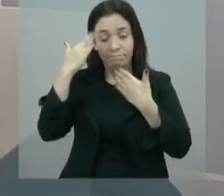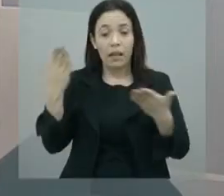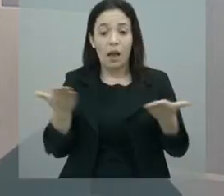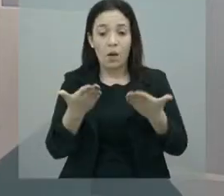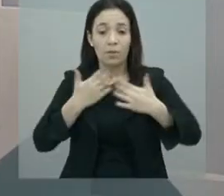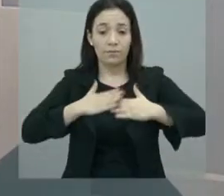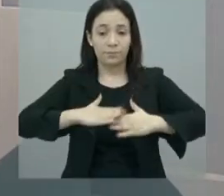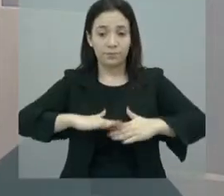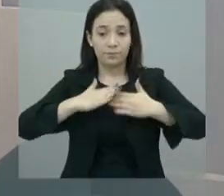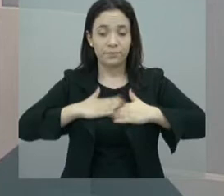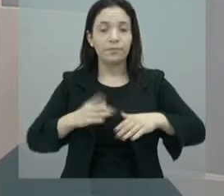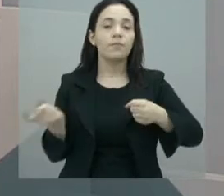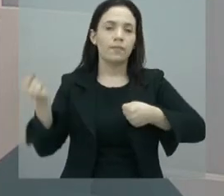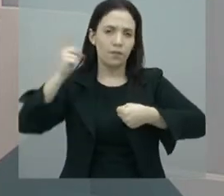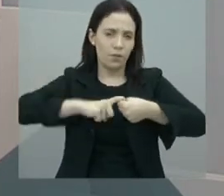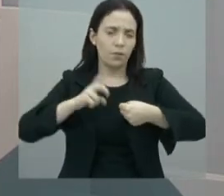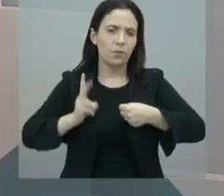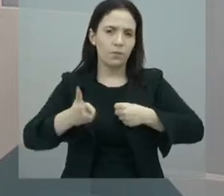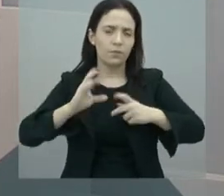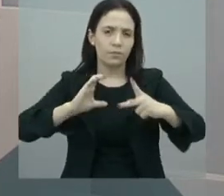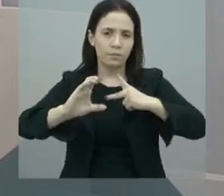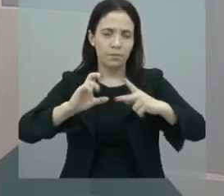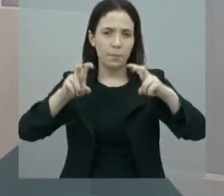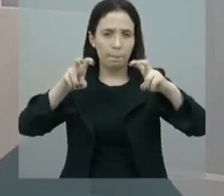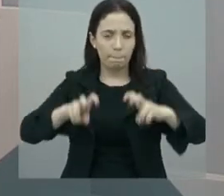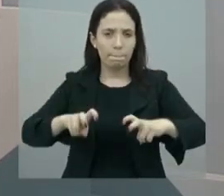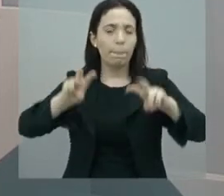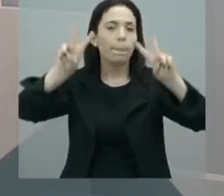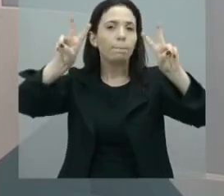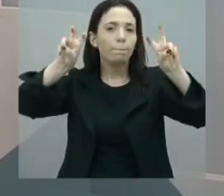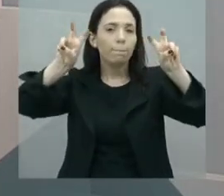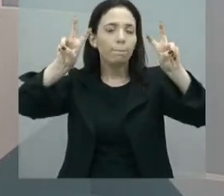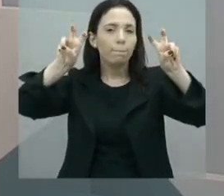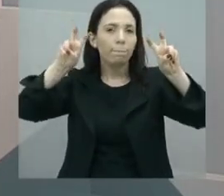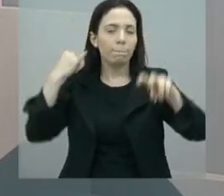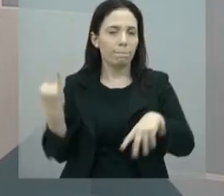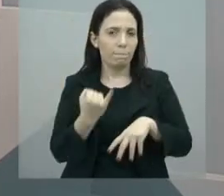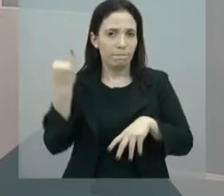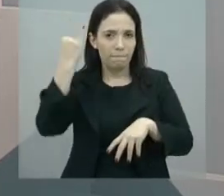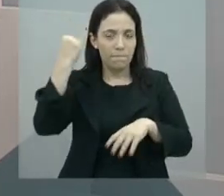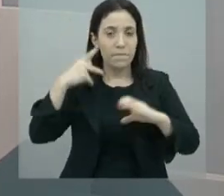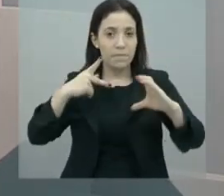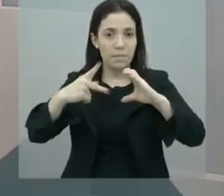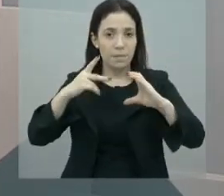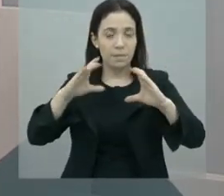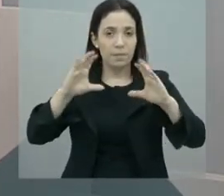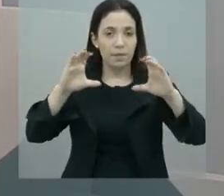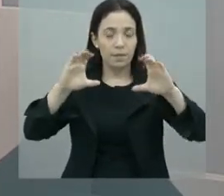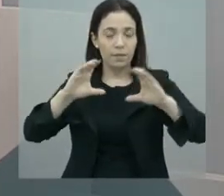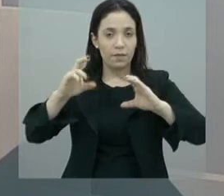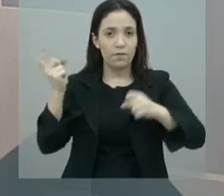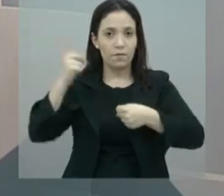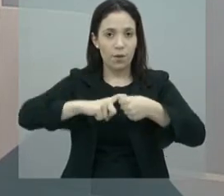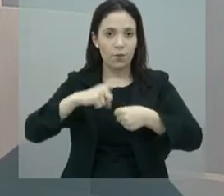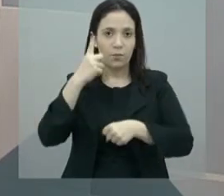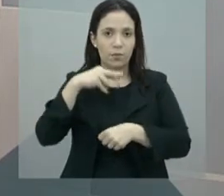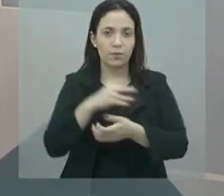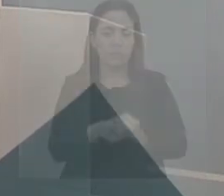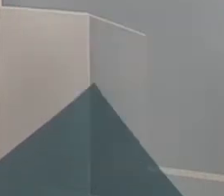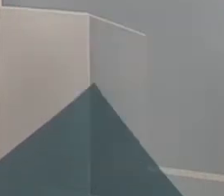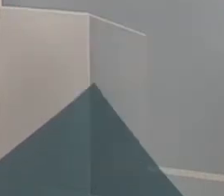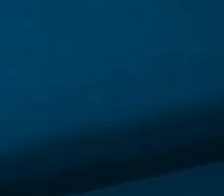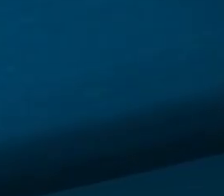fazer um breve intervalo e na volta, então, a gente continua conversando sobre esse tema tão importante. Plenário da cidade, volta em 1 minuto,